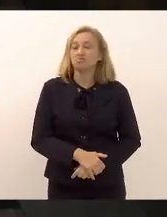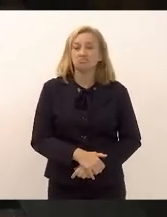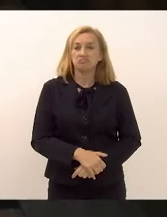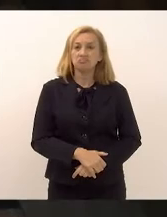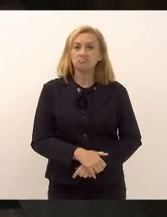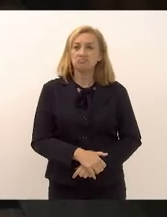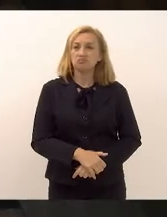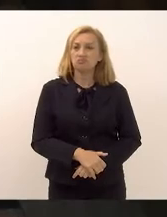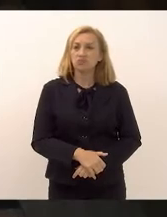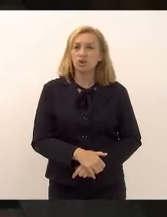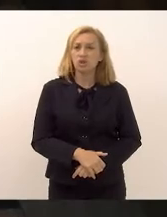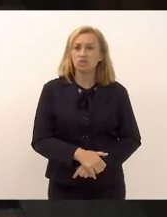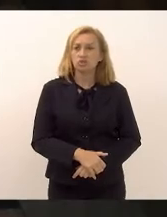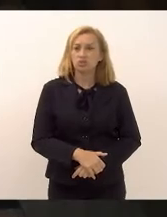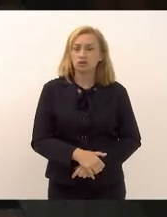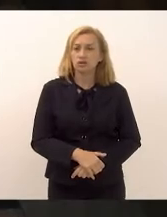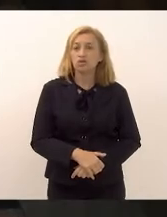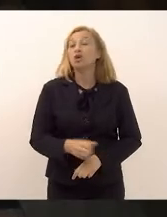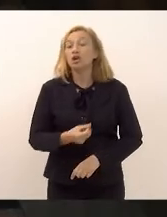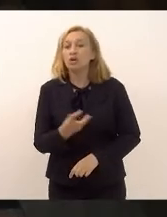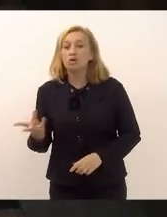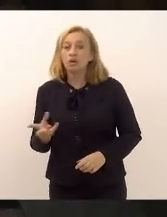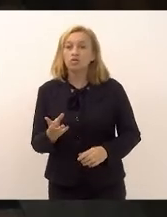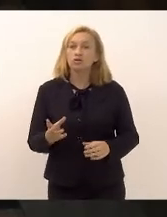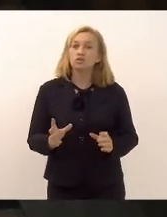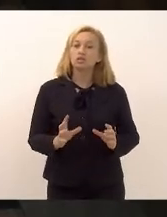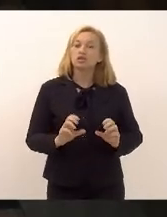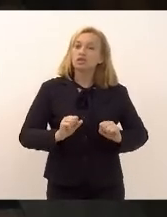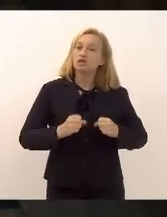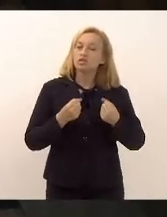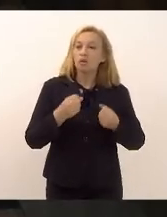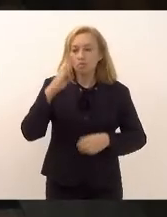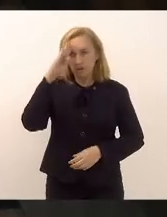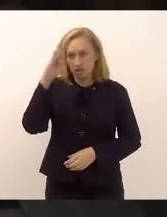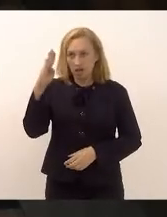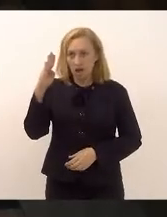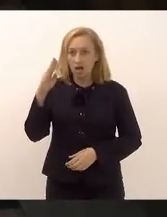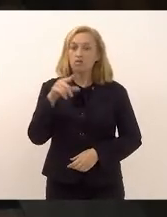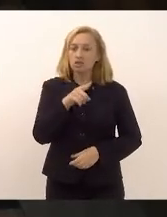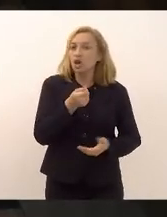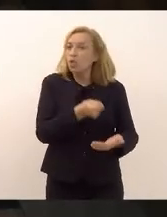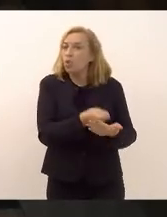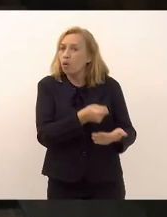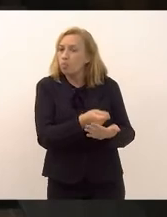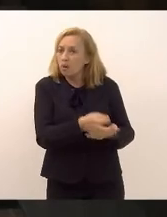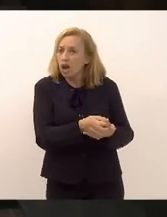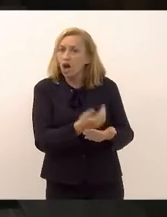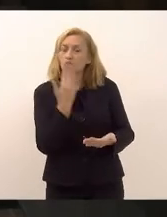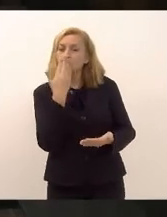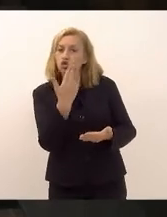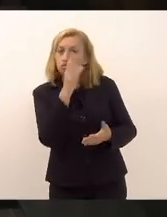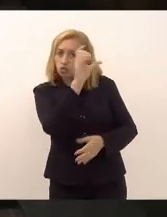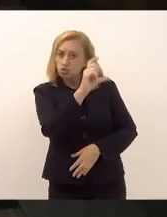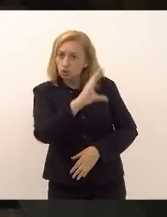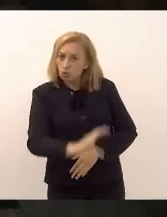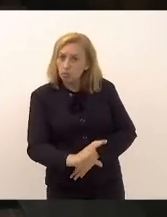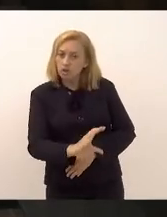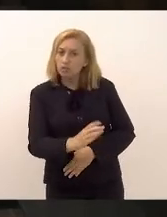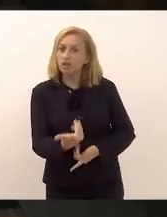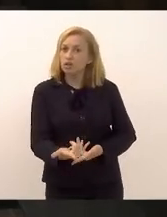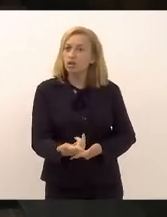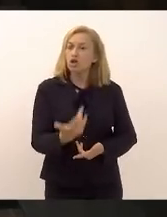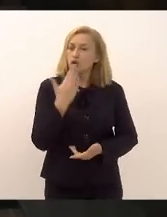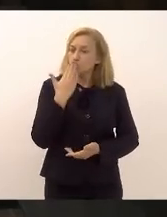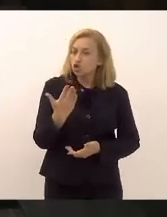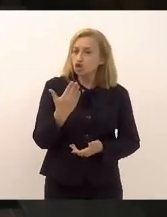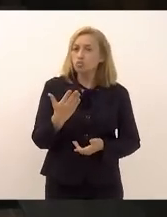autoritário? Enquanto nas forças militares pode ser cabível você cobrar determinado tipo de comportamento, determinado tipo